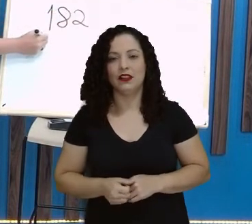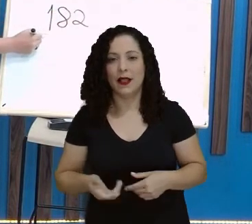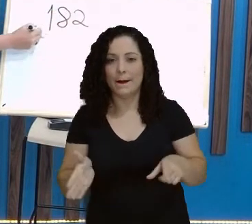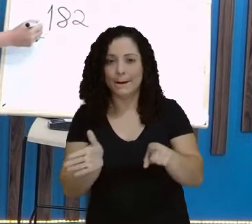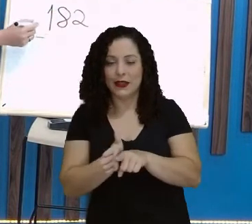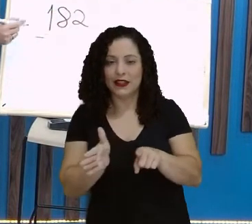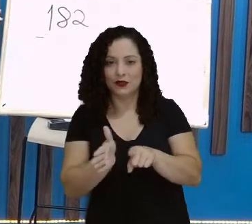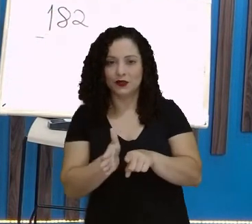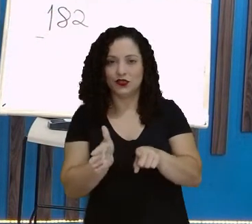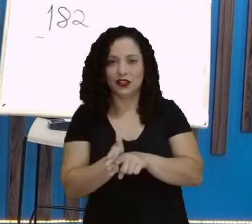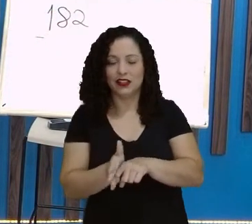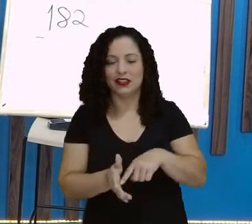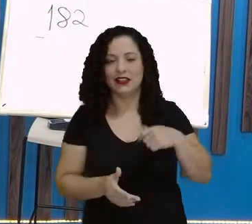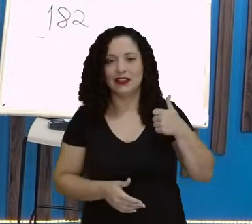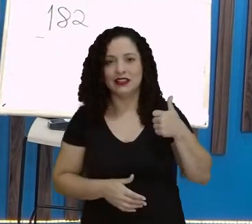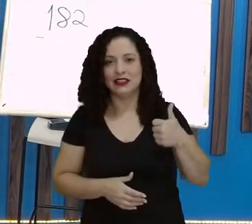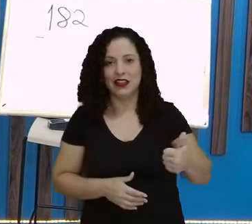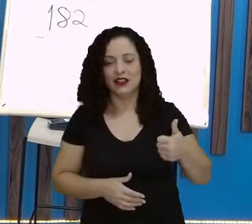Menos